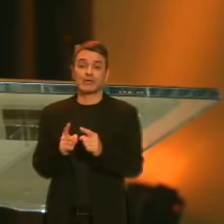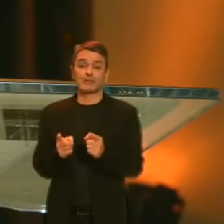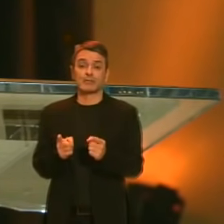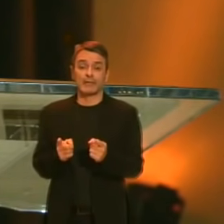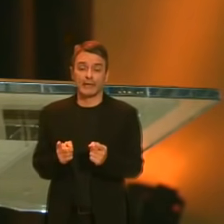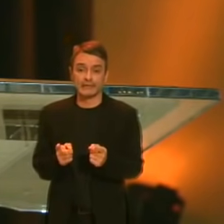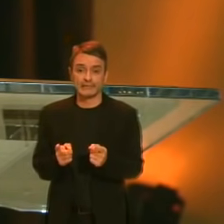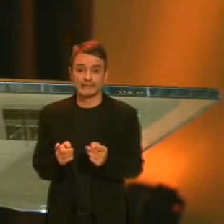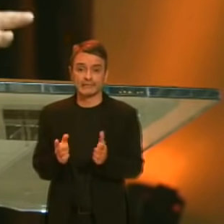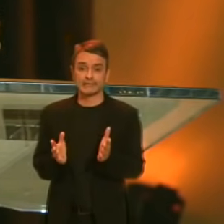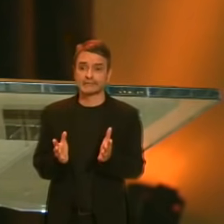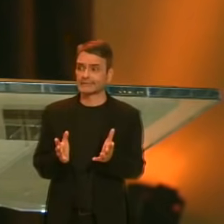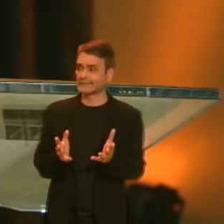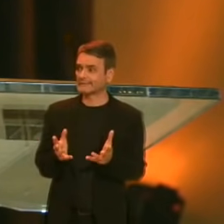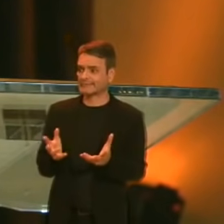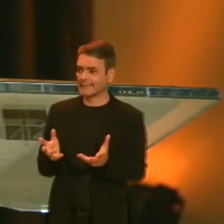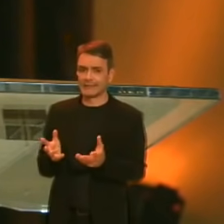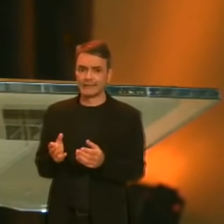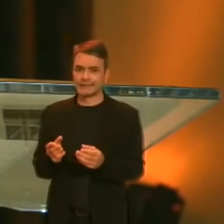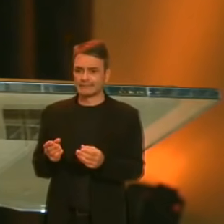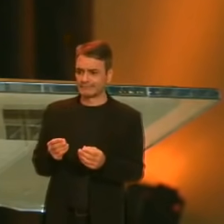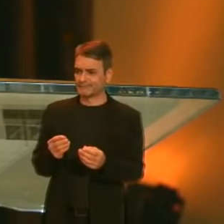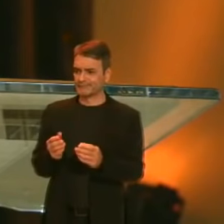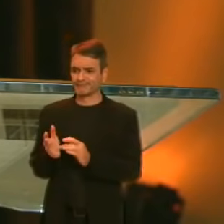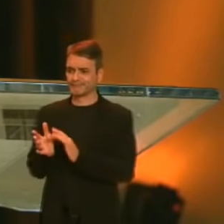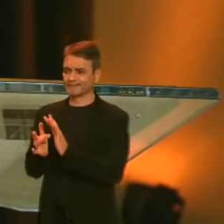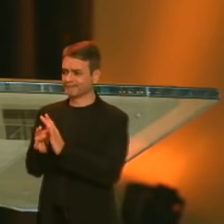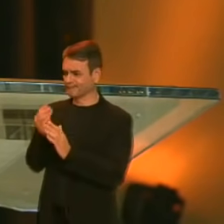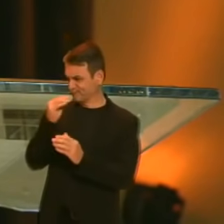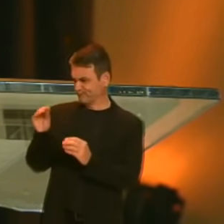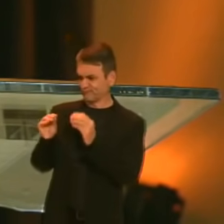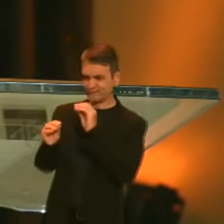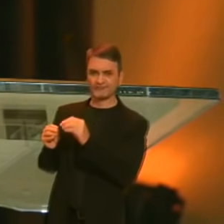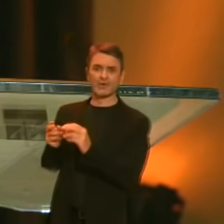a desgraça, eles o rejeitam.